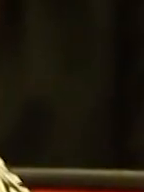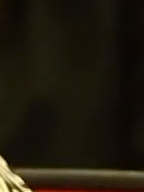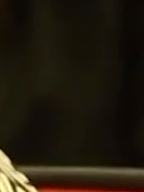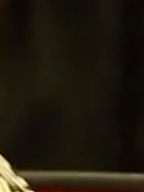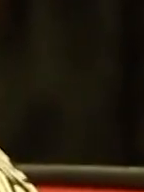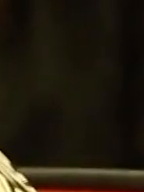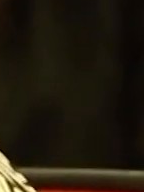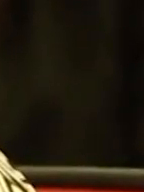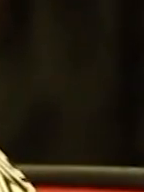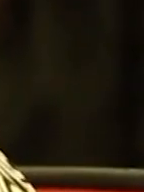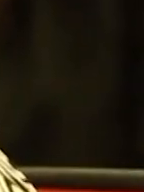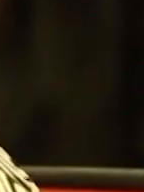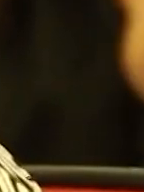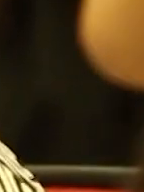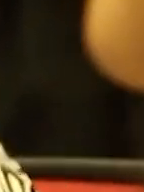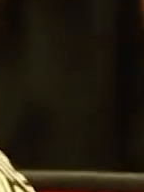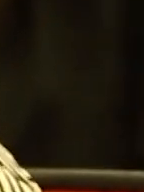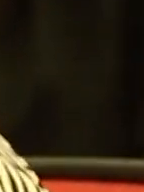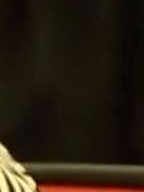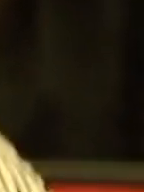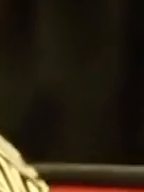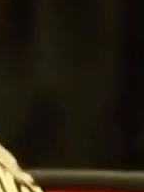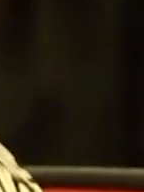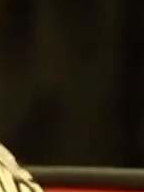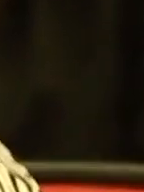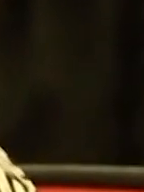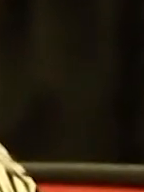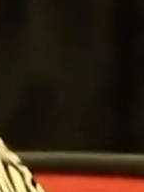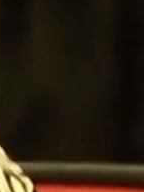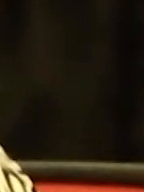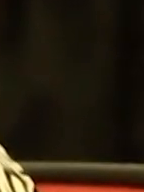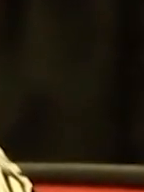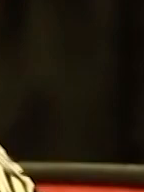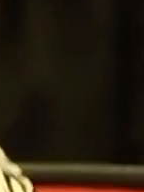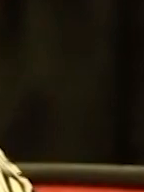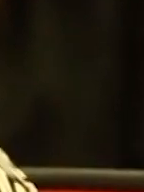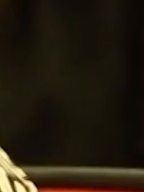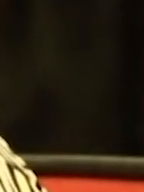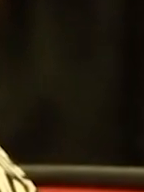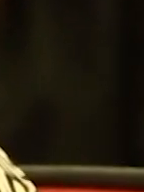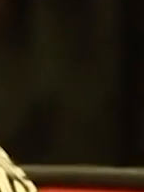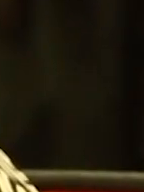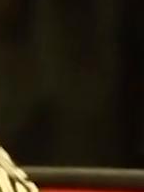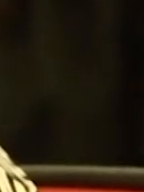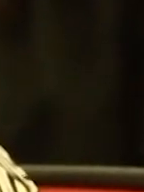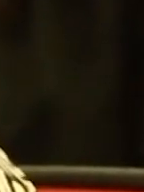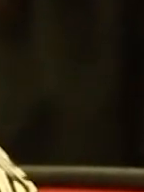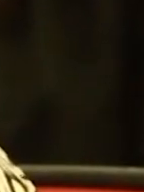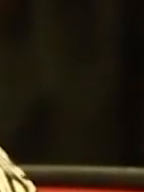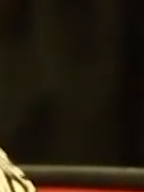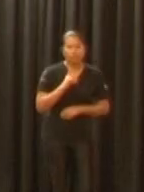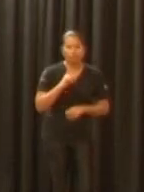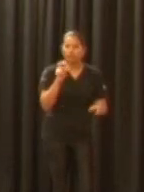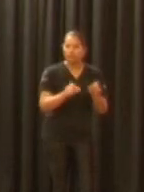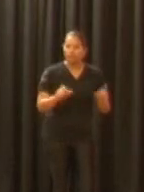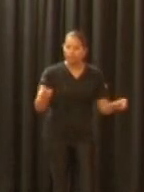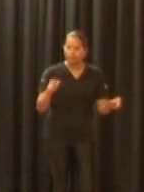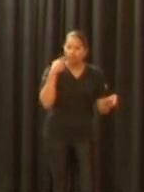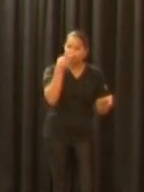Inclusive, isso é sempre importante, né, que a gente sempre pode ter pessoas que façam leitura labial nos eventos, né? Então, a gente